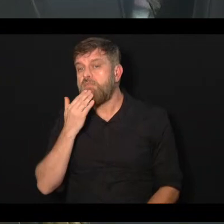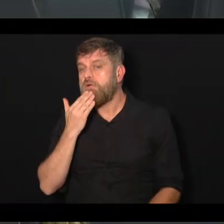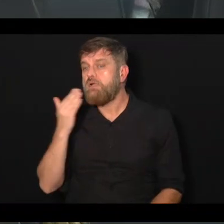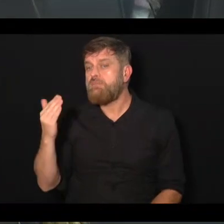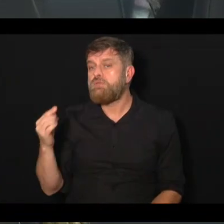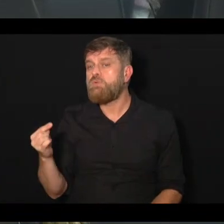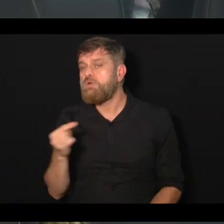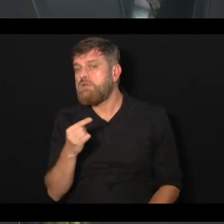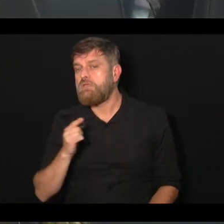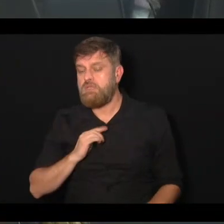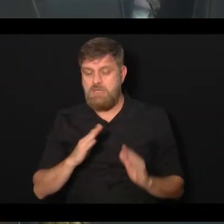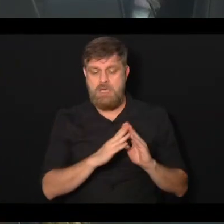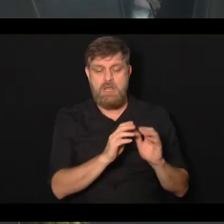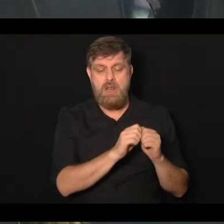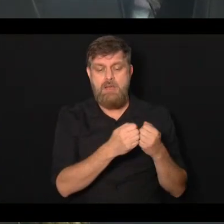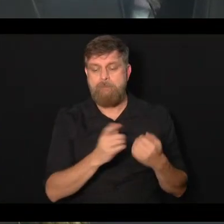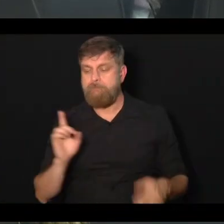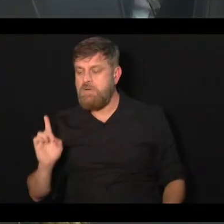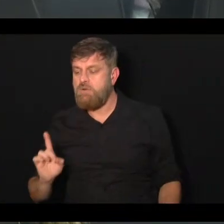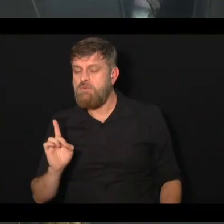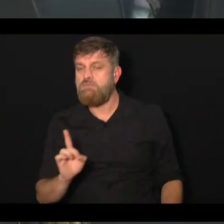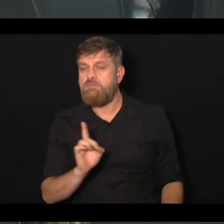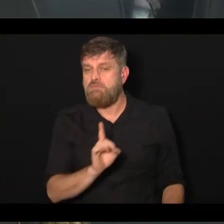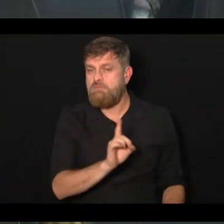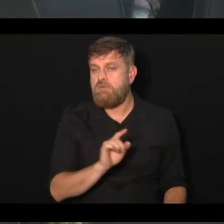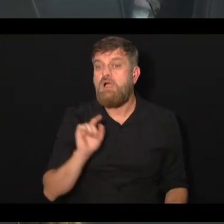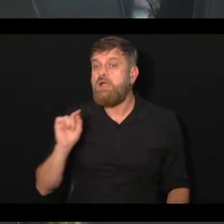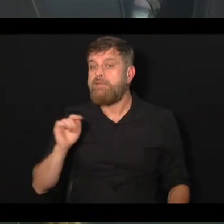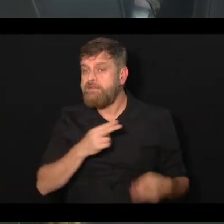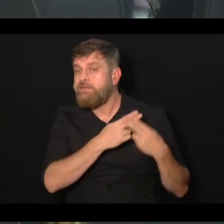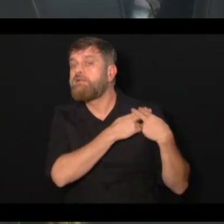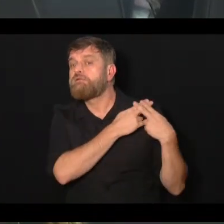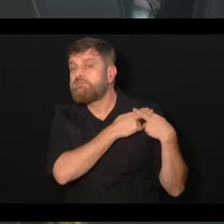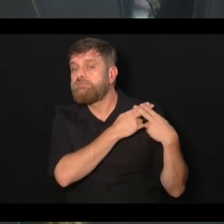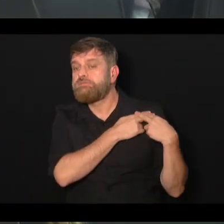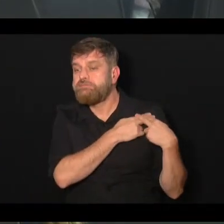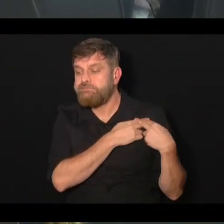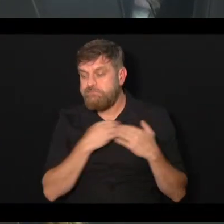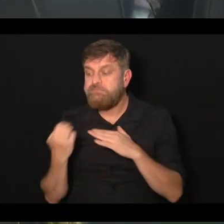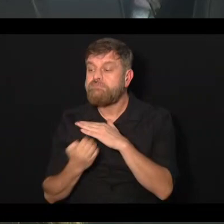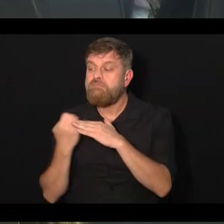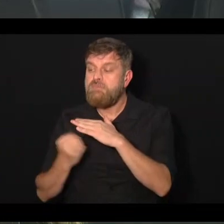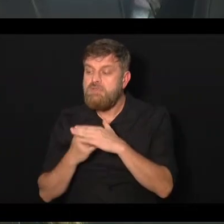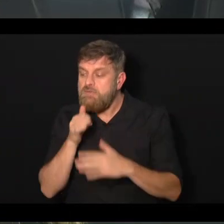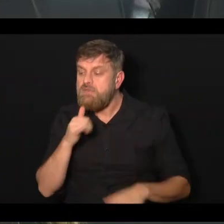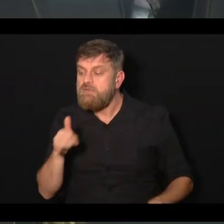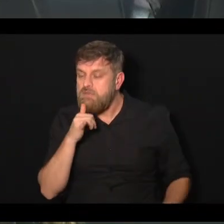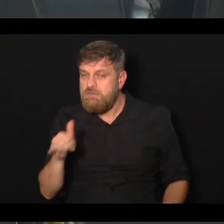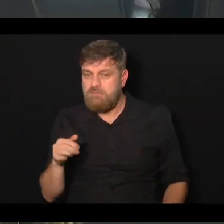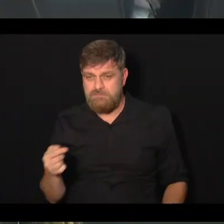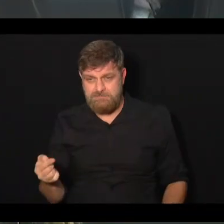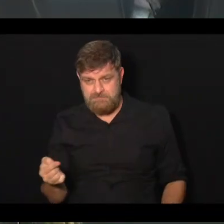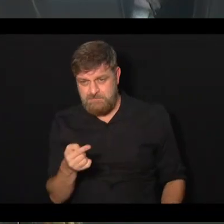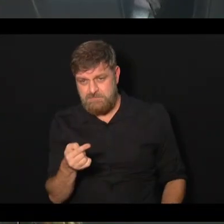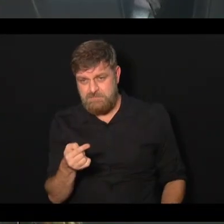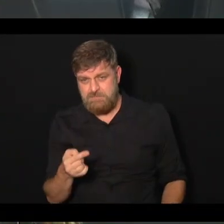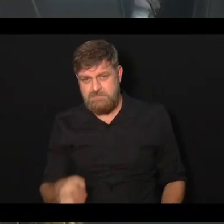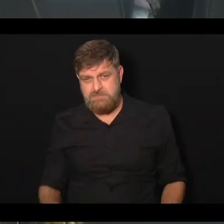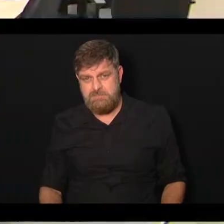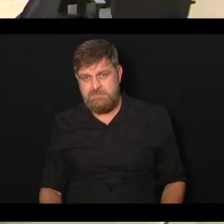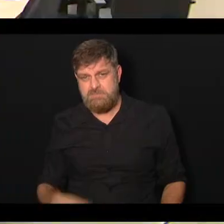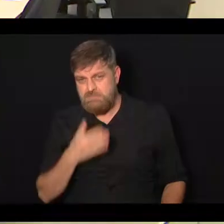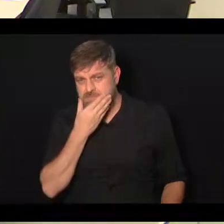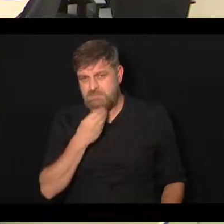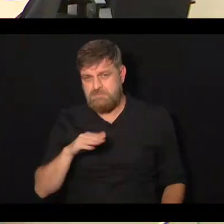ele fosse comprar os pães, se é do Estado ou se é da CPFL. Vereador, esse menino...